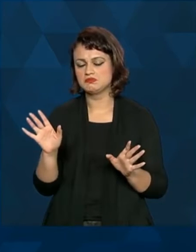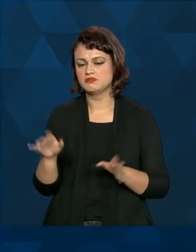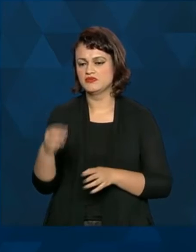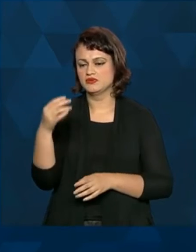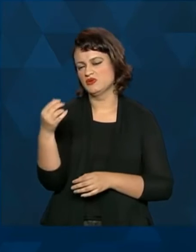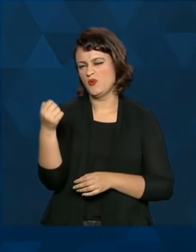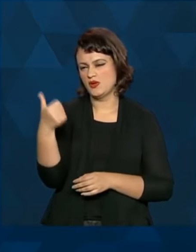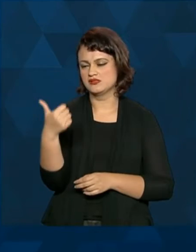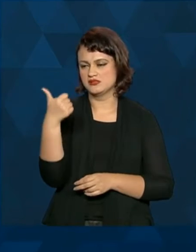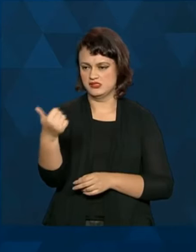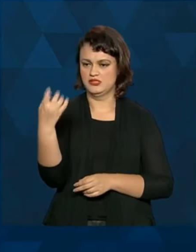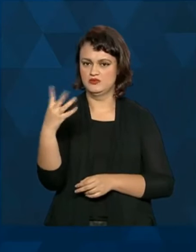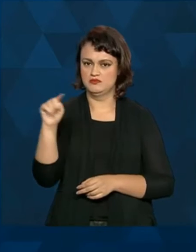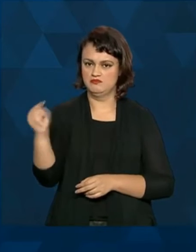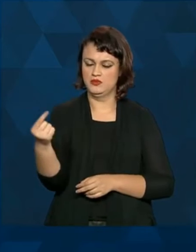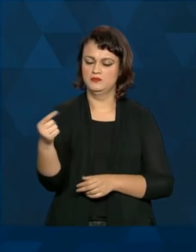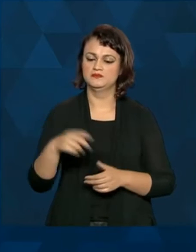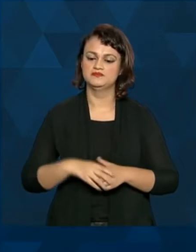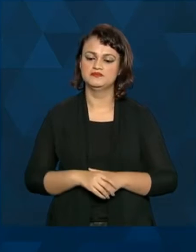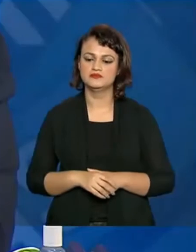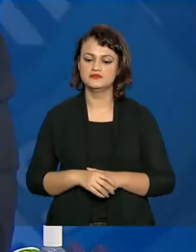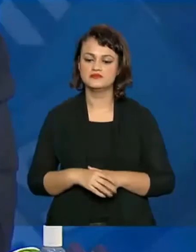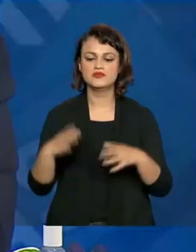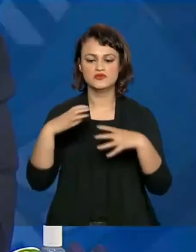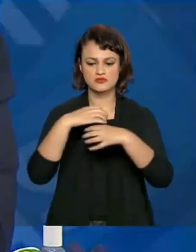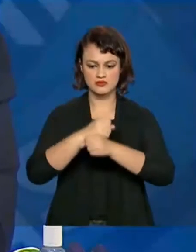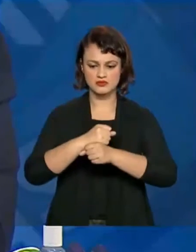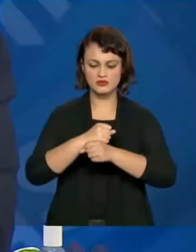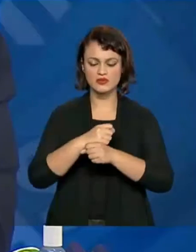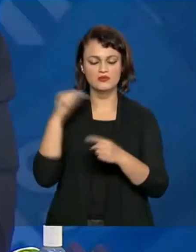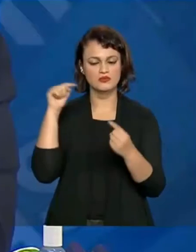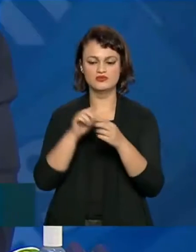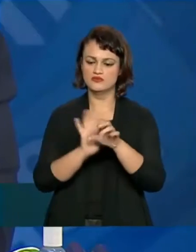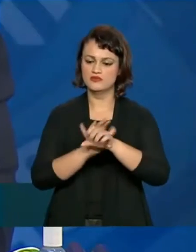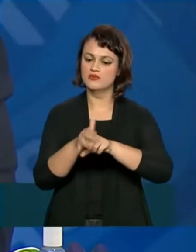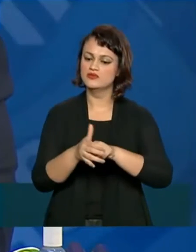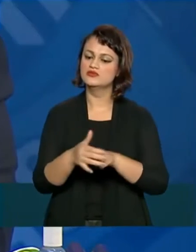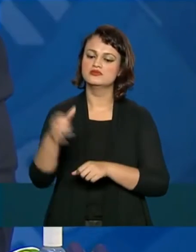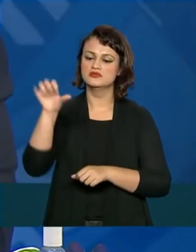quase 14.000, dando um total só por Covid-19,